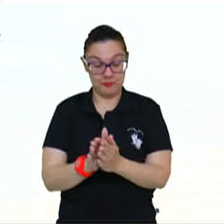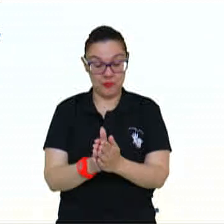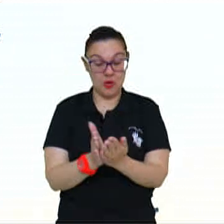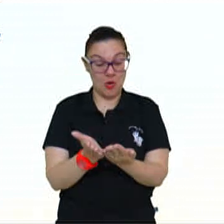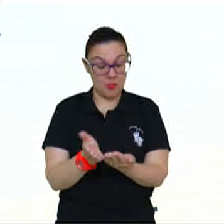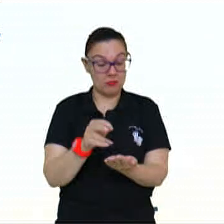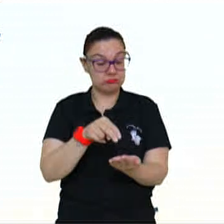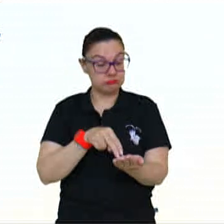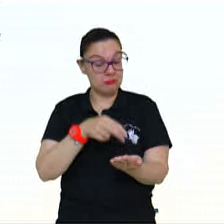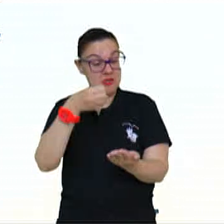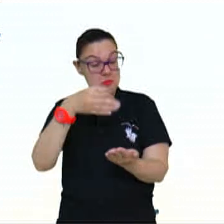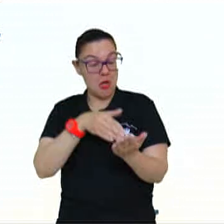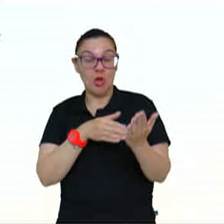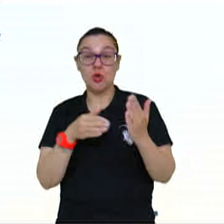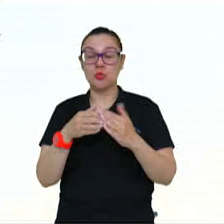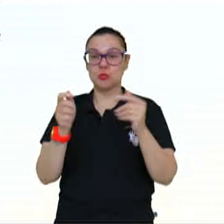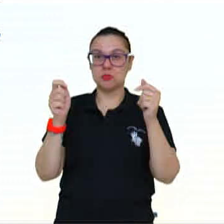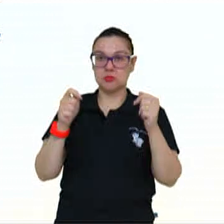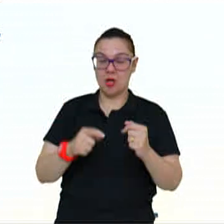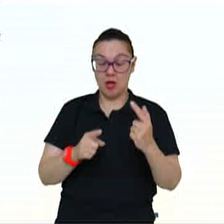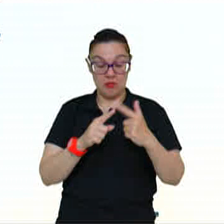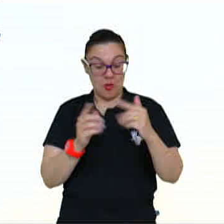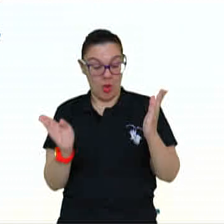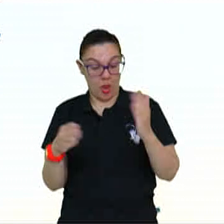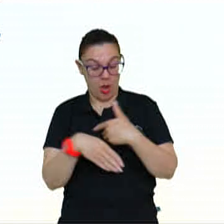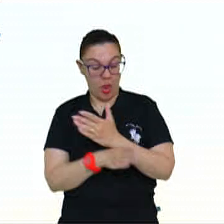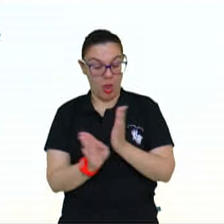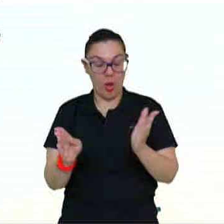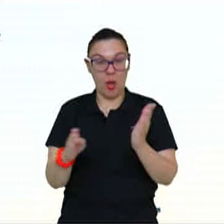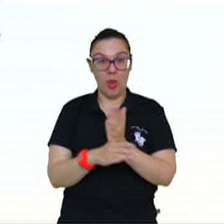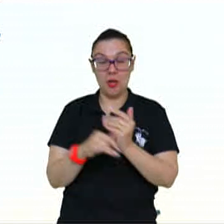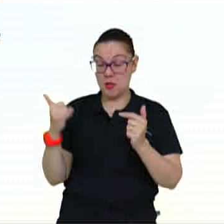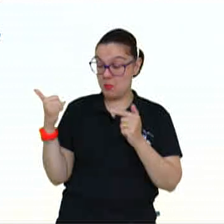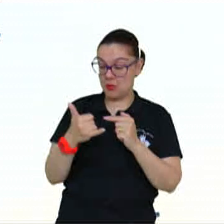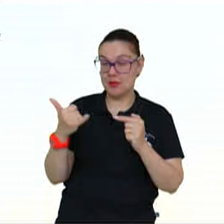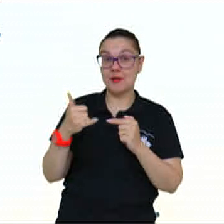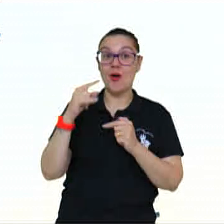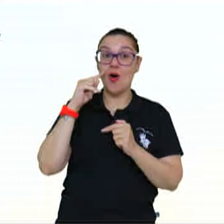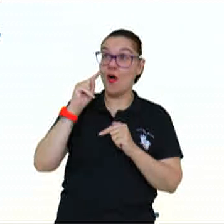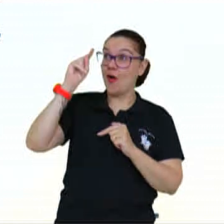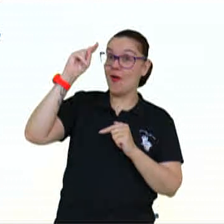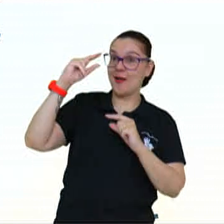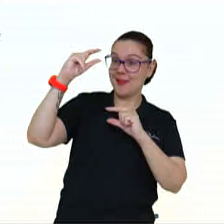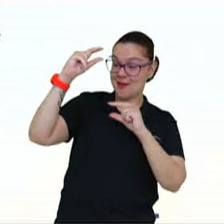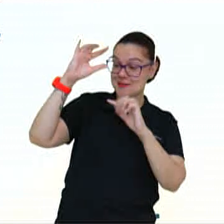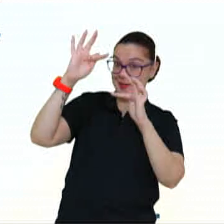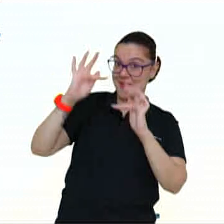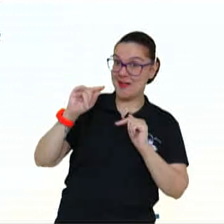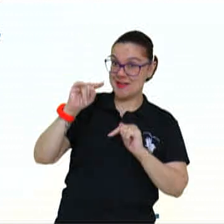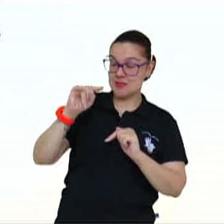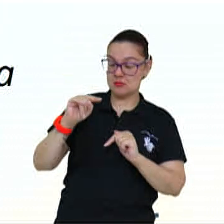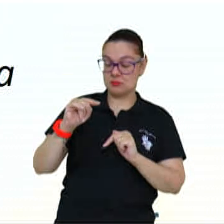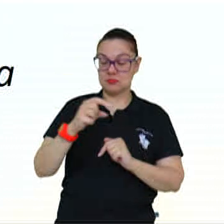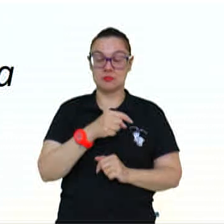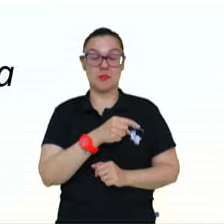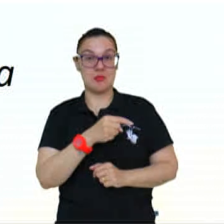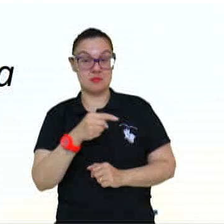as possibilidades. Virou um labirinto de instruções. Olha a ligação aqui, meus amigos. De instruções. Na